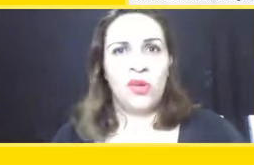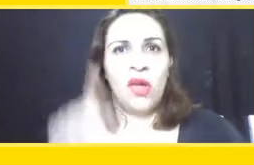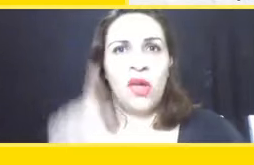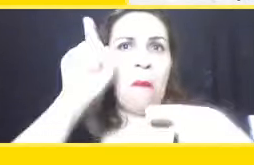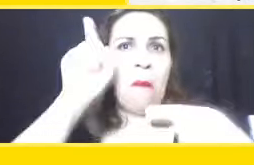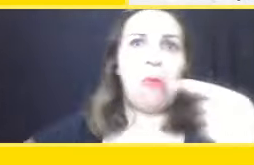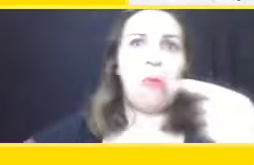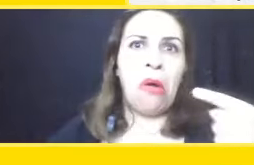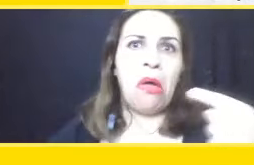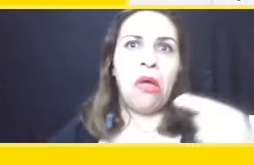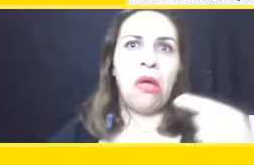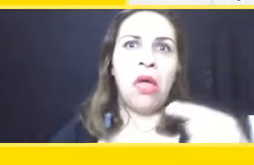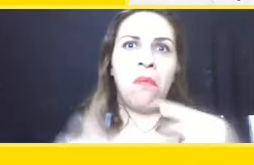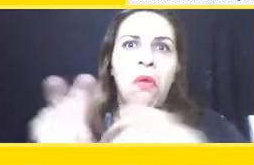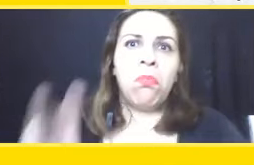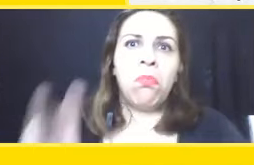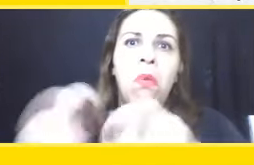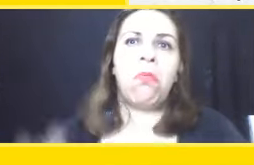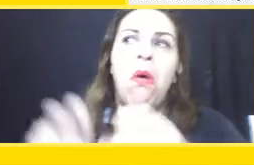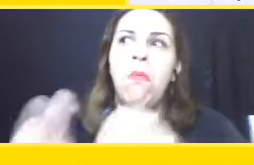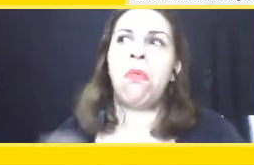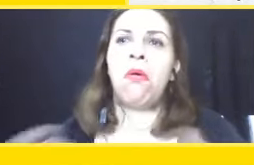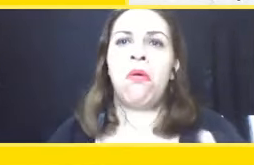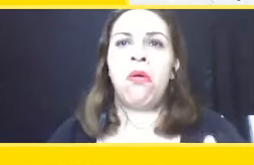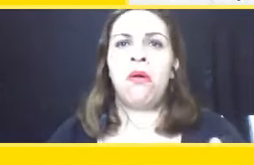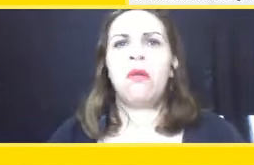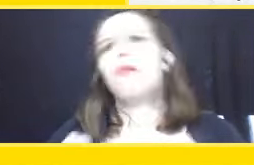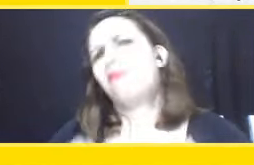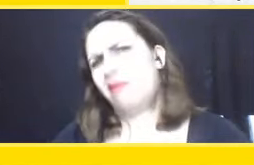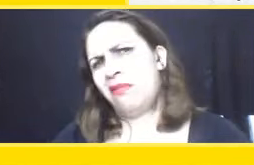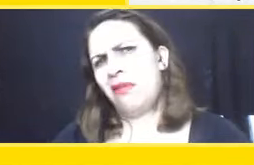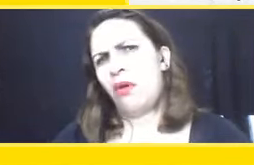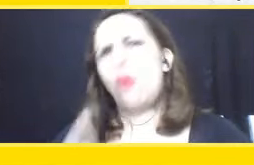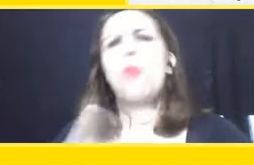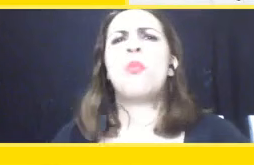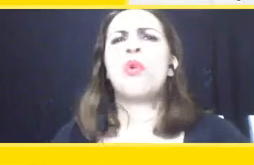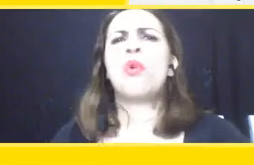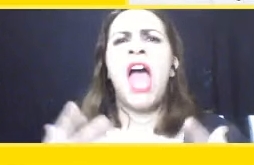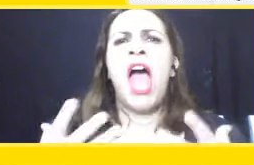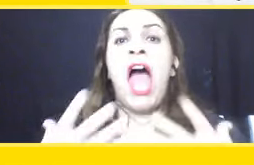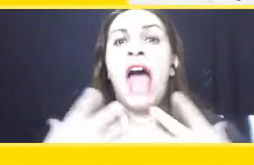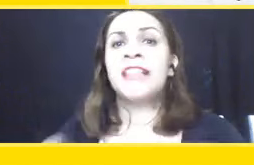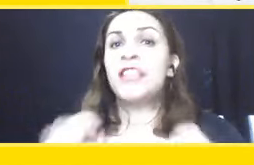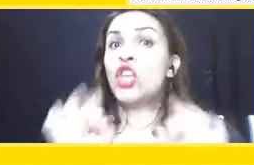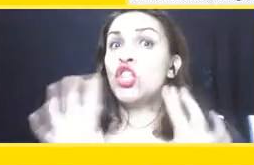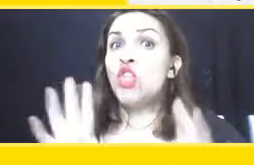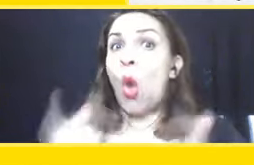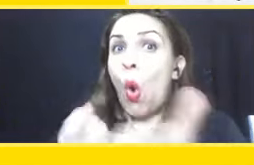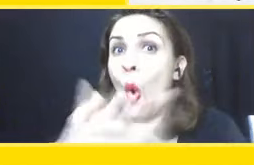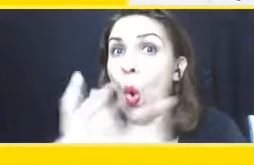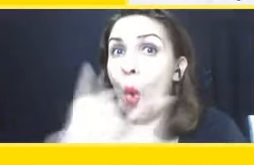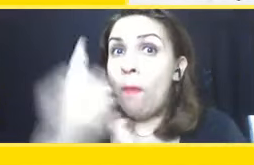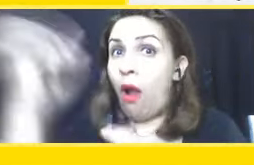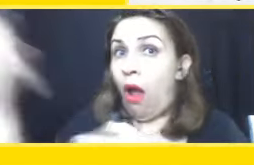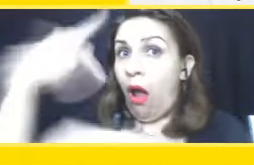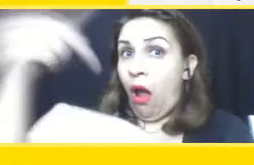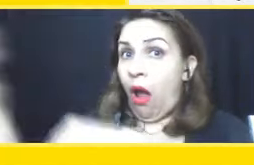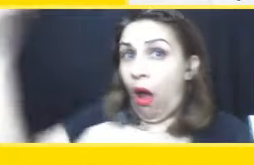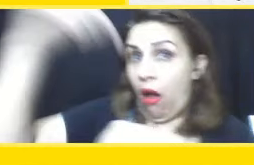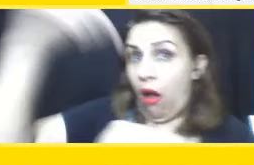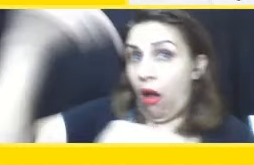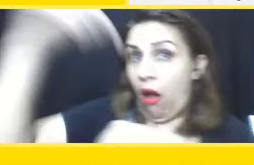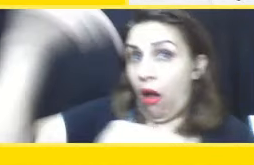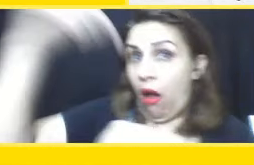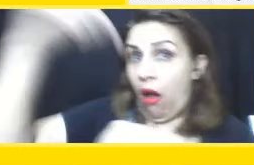proíbe o plantio e o cultivo. Então, acaba autorizando só a importação, não é isso? Exatamente. Eu